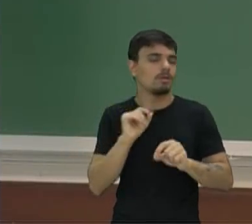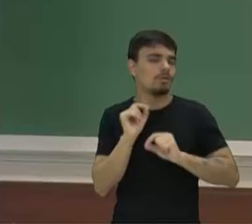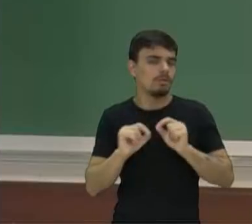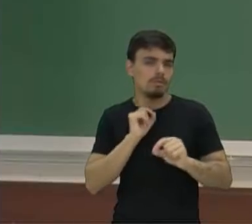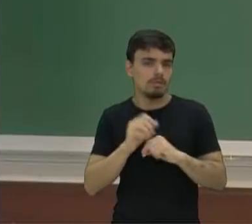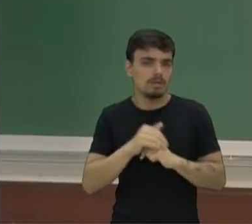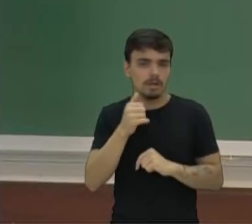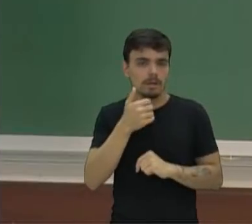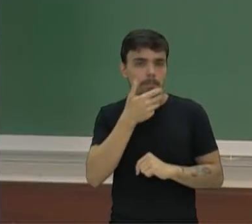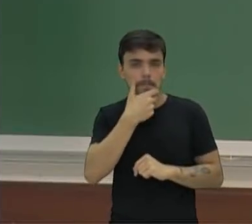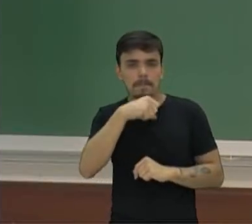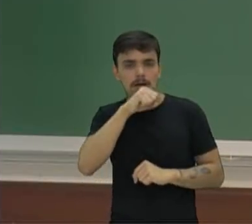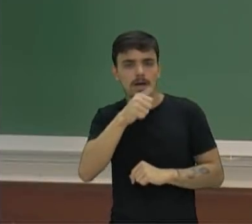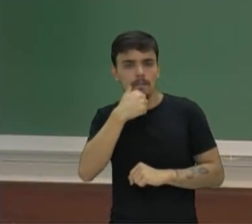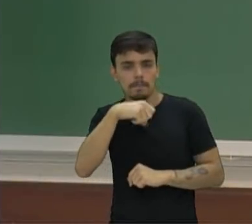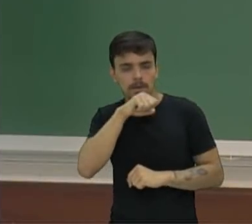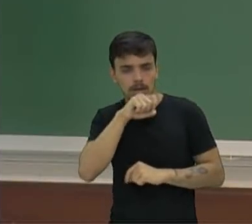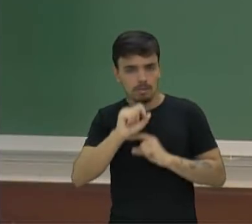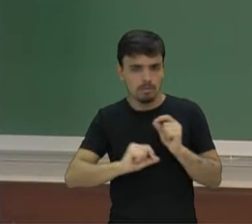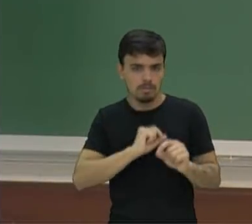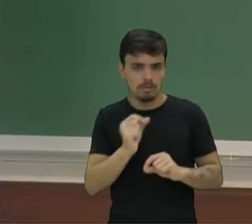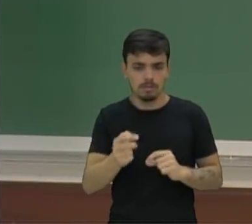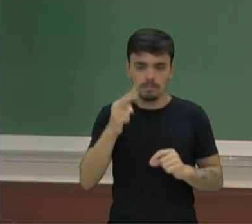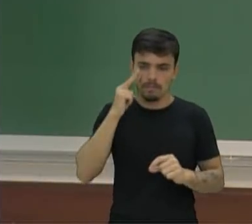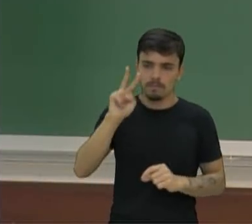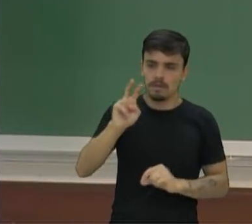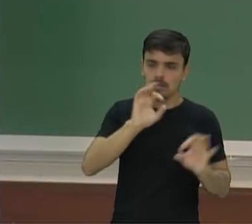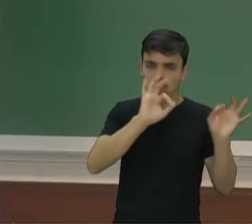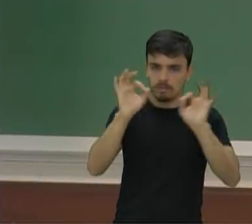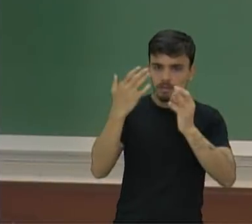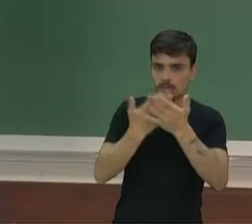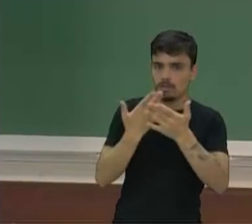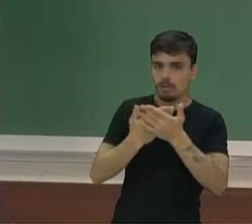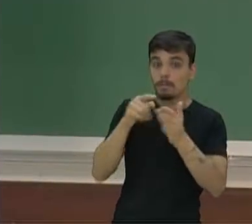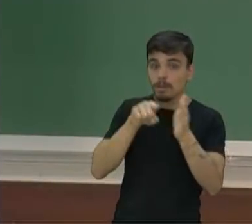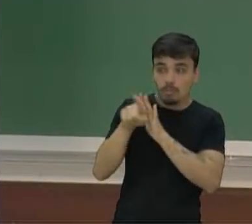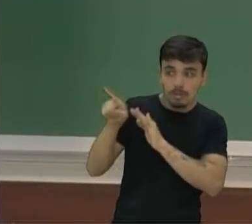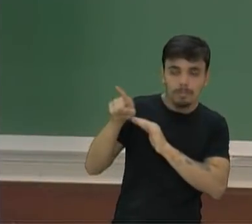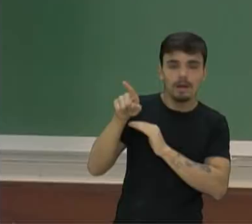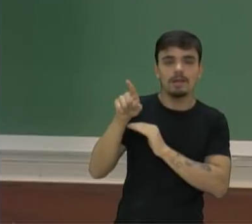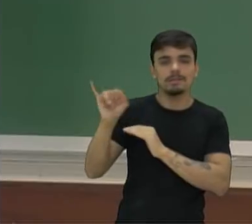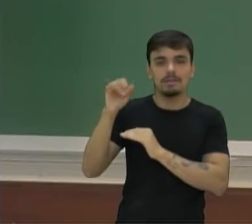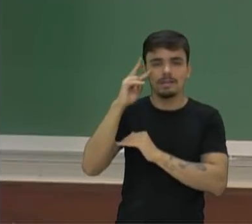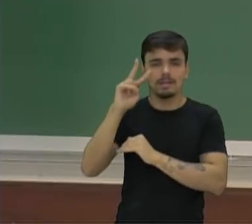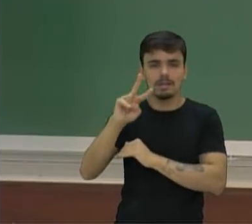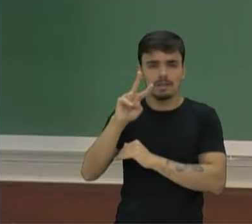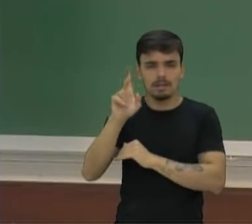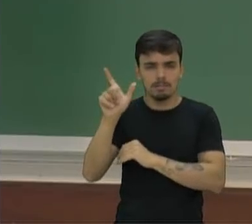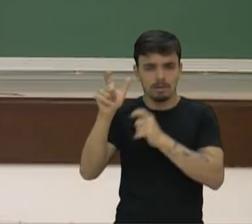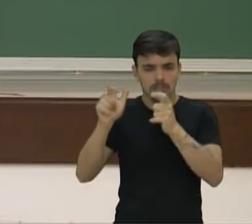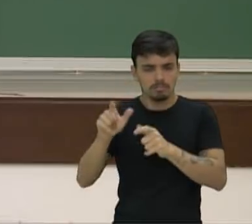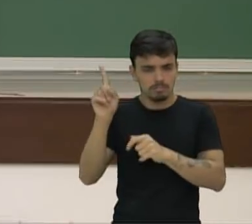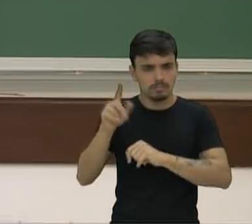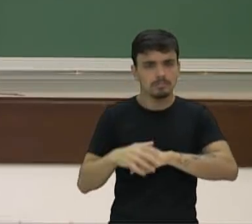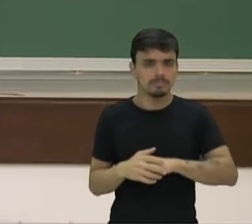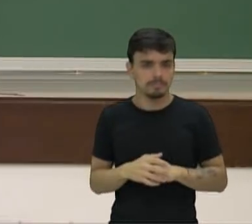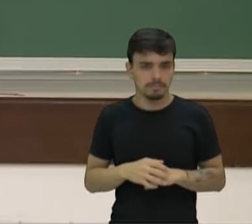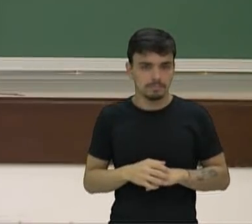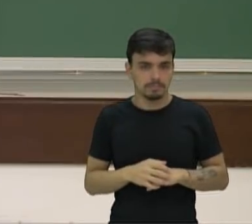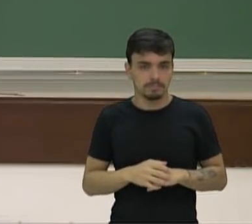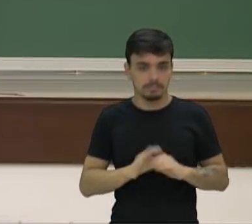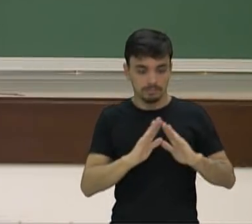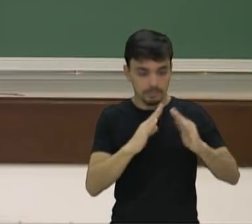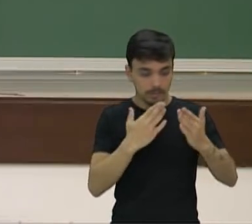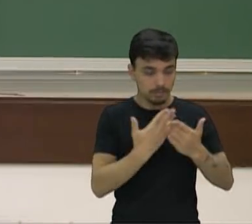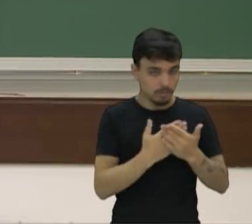o papai e a mamãe que está assistindo a aula, talvez, ou pergunte para o papai e a mamãe se eles lembram dos chamados cantos orfeônicos. As escolas antigamente